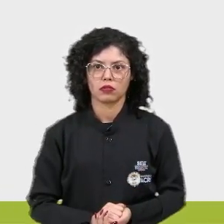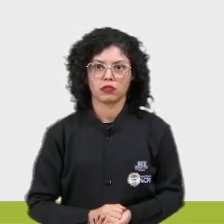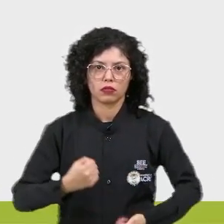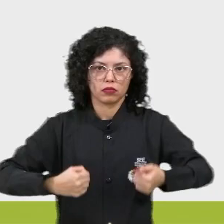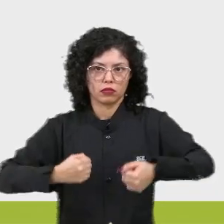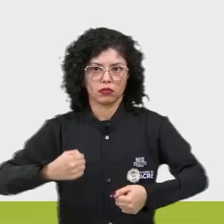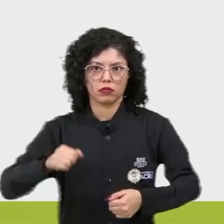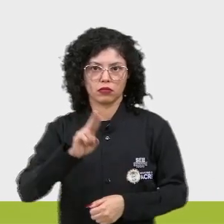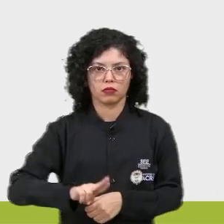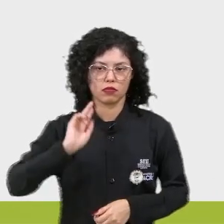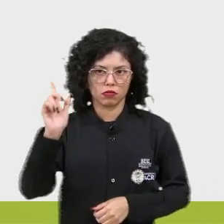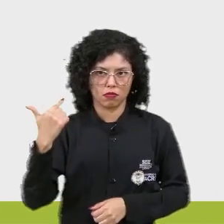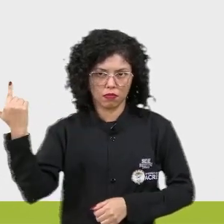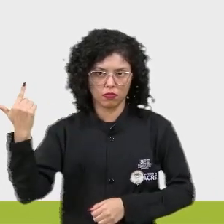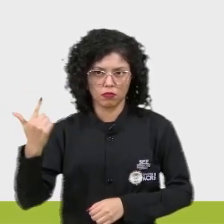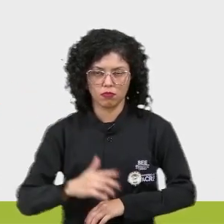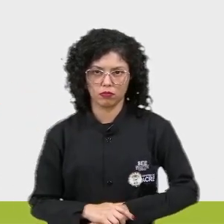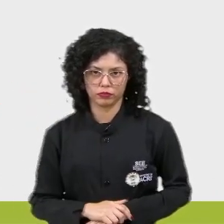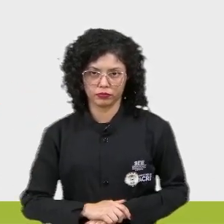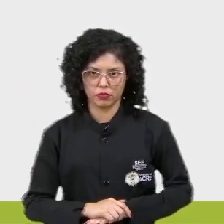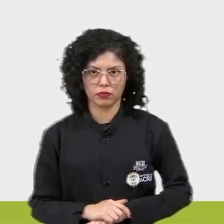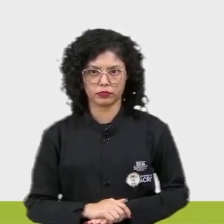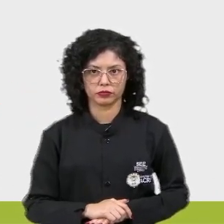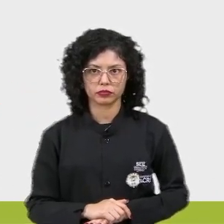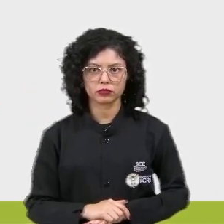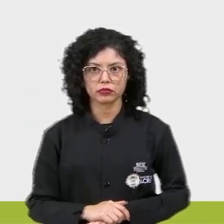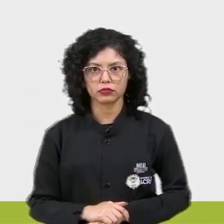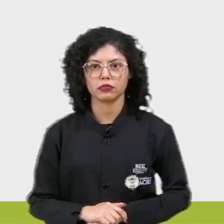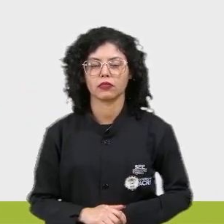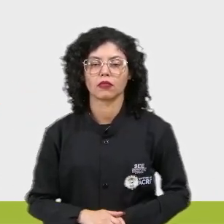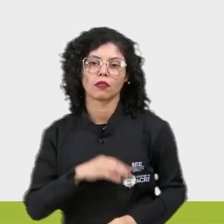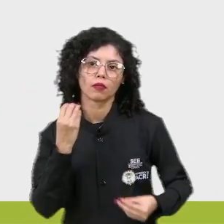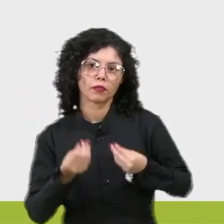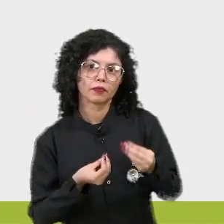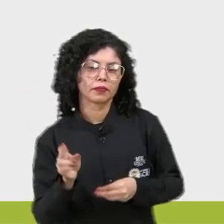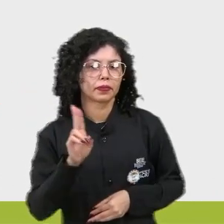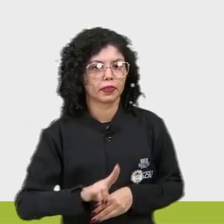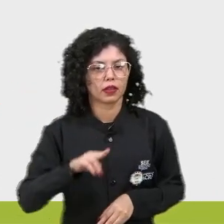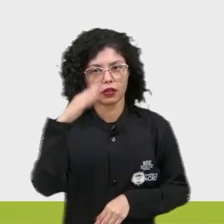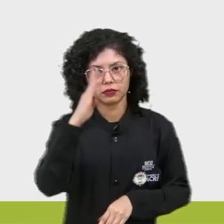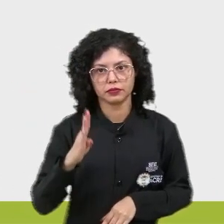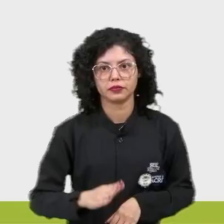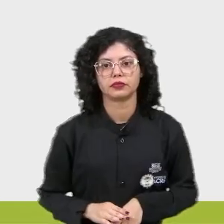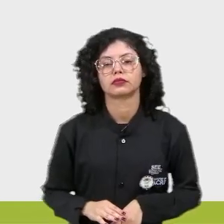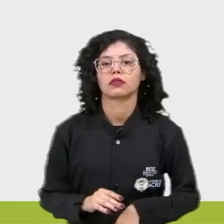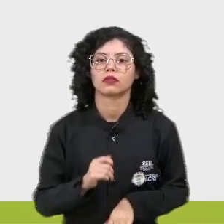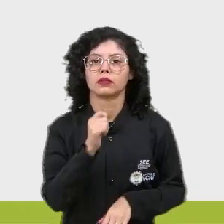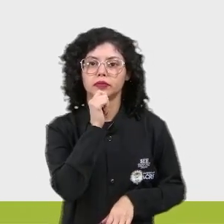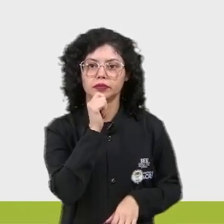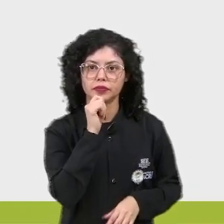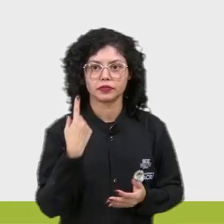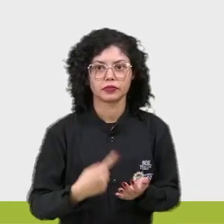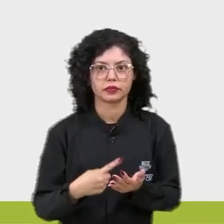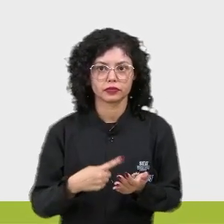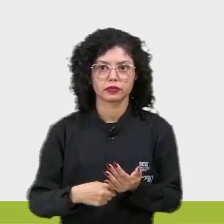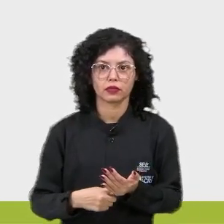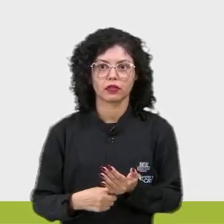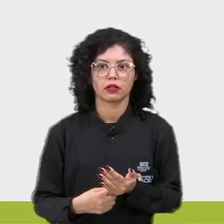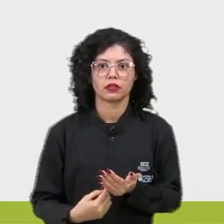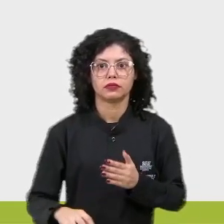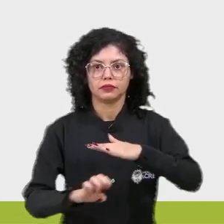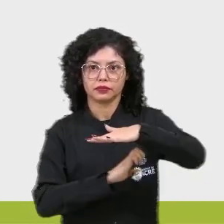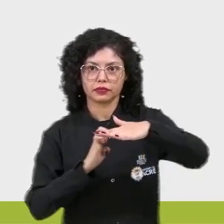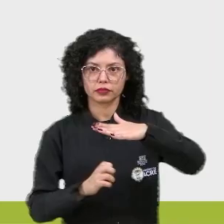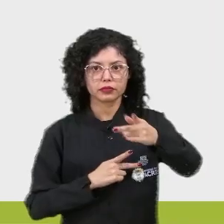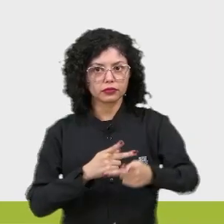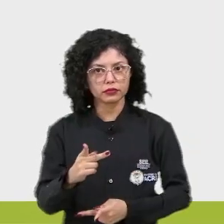caminhonetes e outros utilitários. É o modal, como eu falei para vocês, mais utilizado no Brasil e, de acordo com o levantamento da